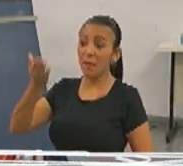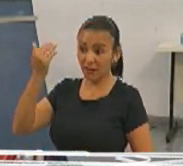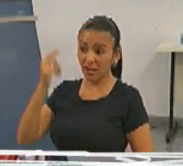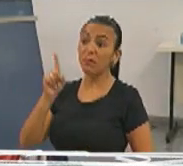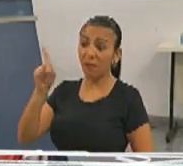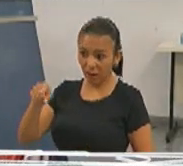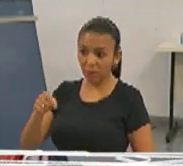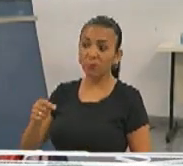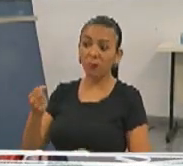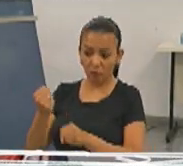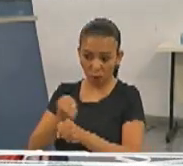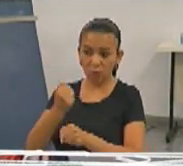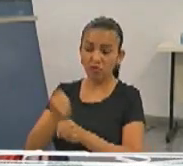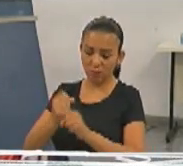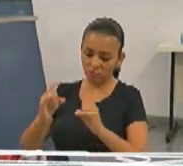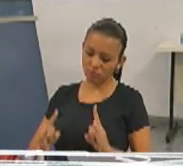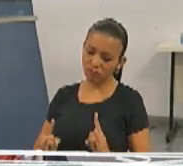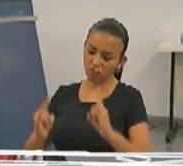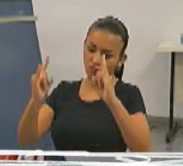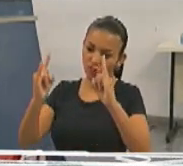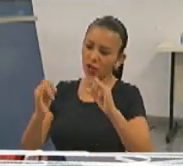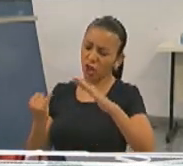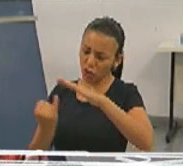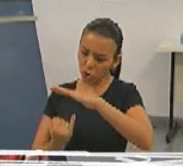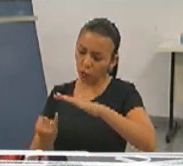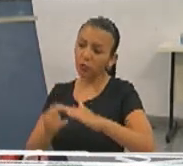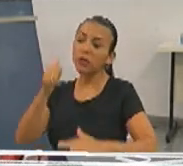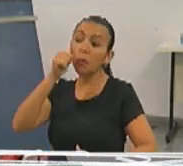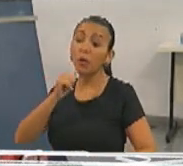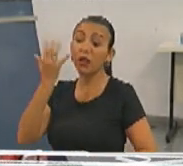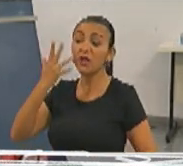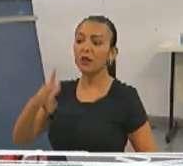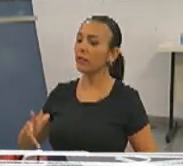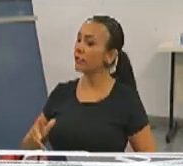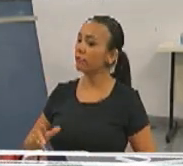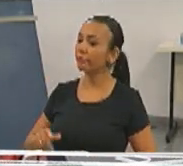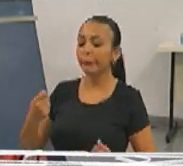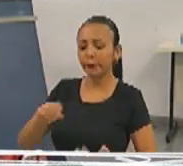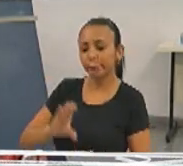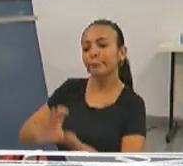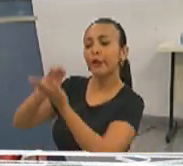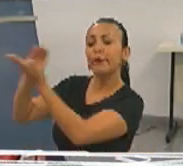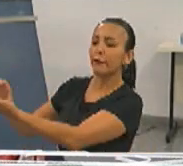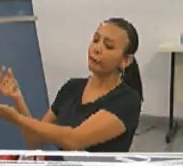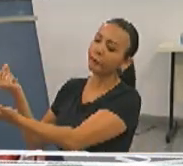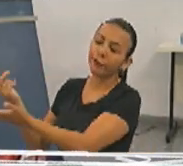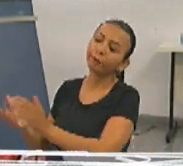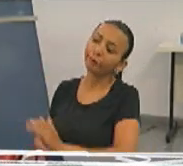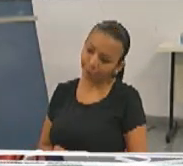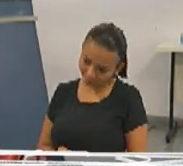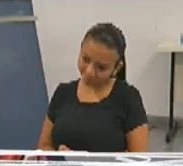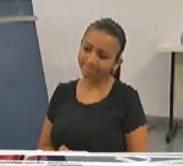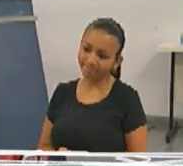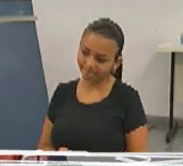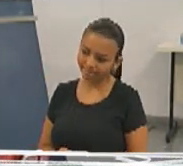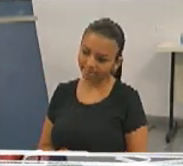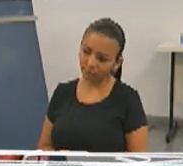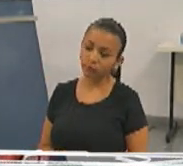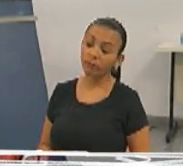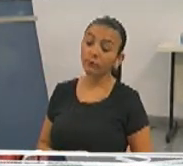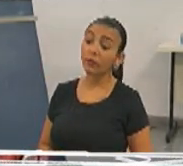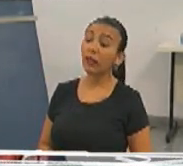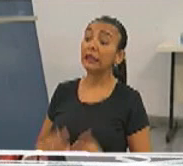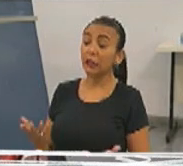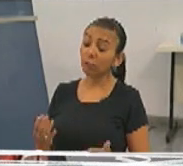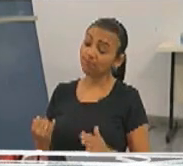Mulher e da Criança, os recursos federais do Ministério da Saúde para a construção do Instituto